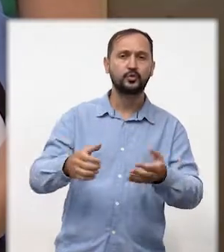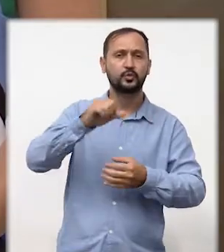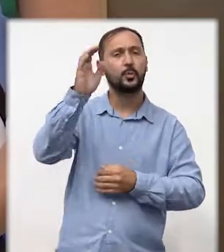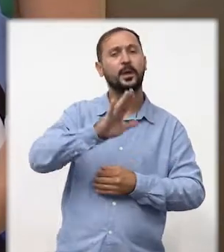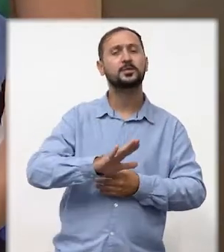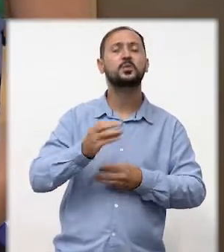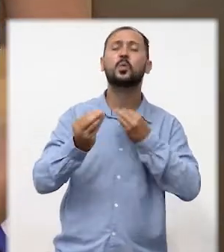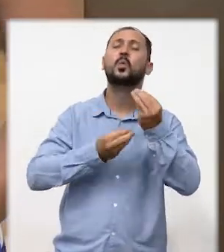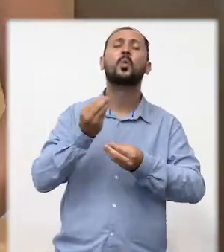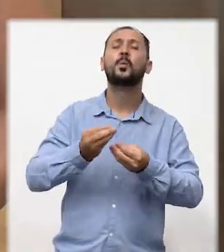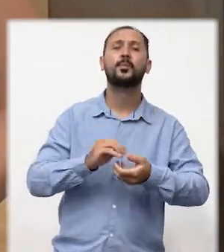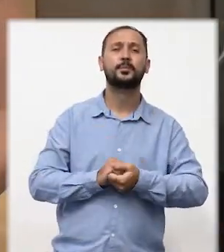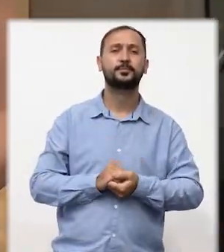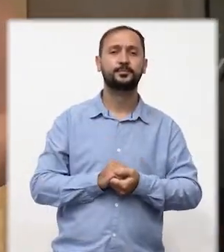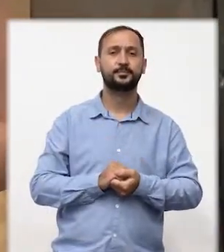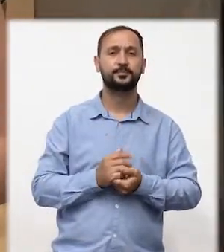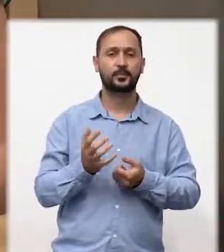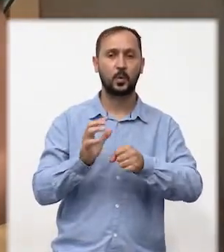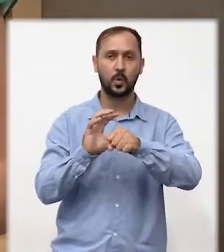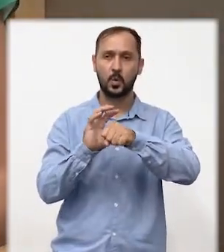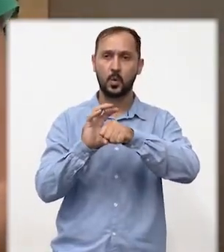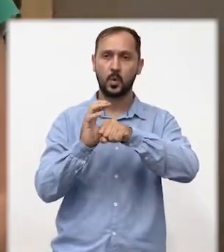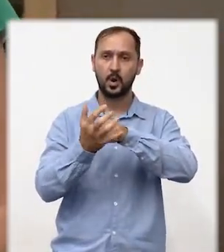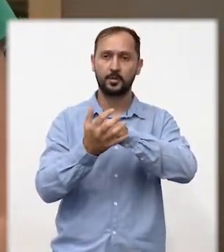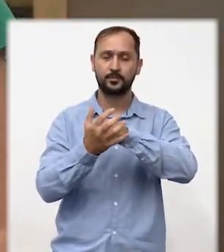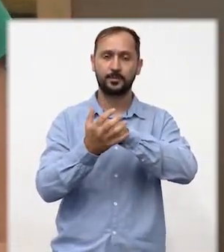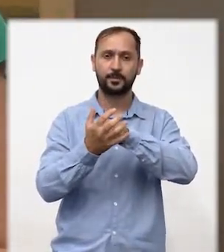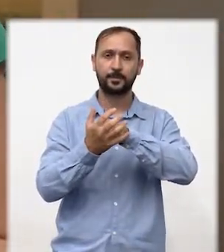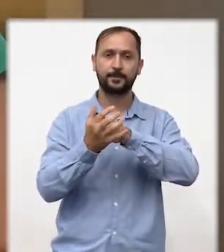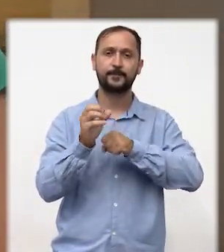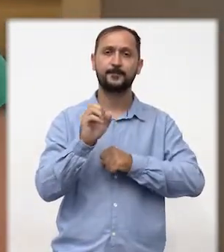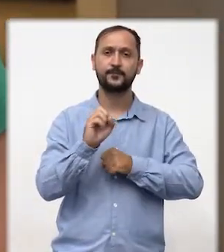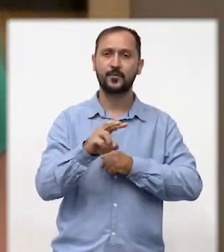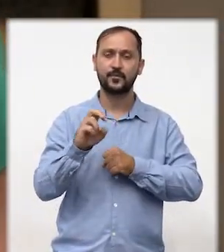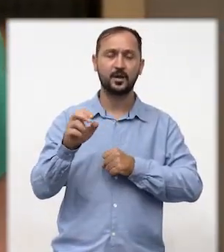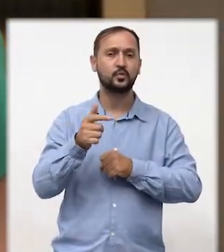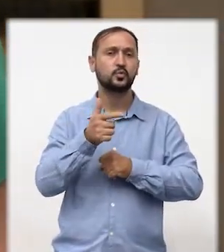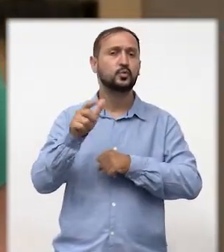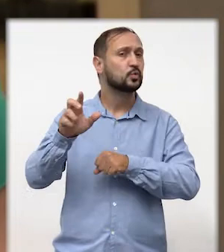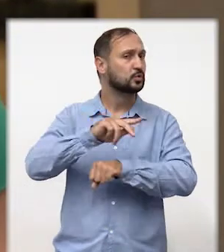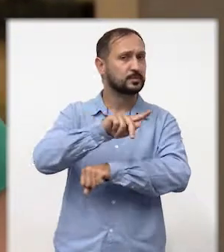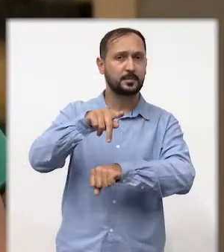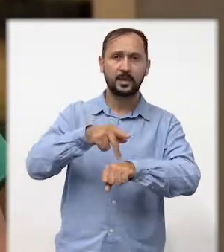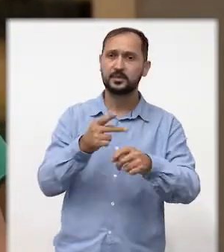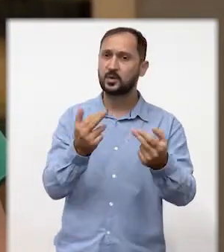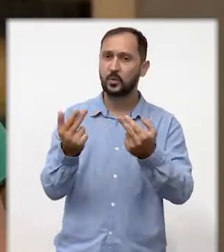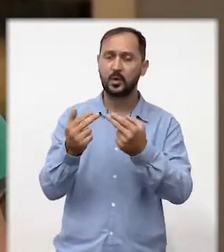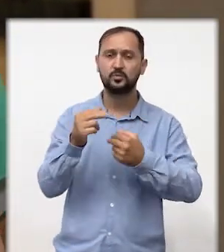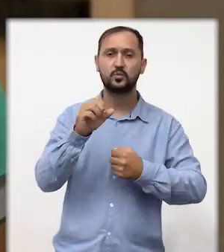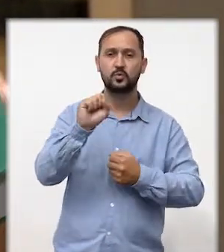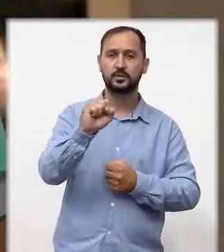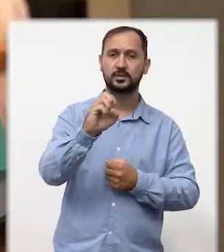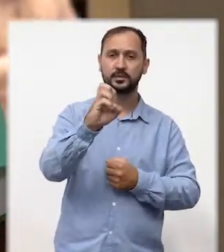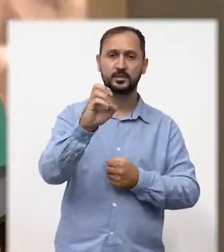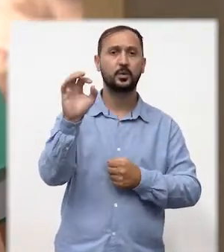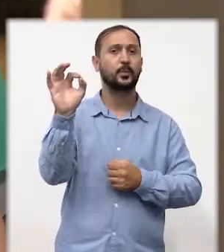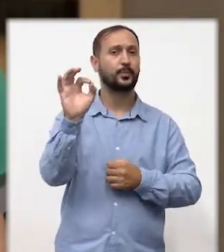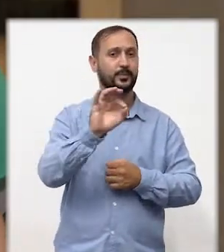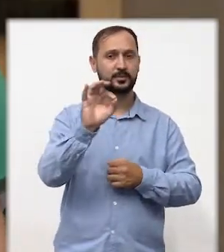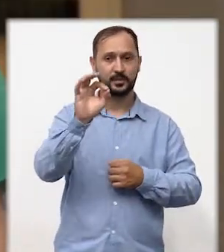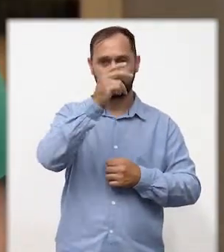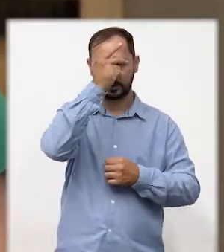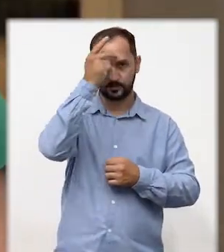Brasil? Então, o coronavírus está agindo da mesma forma que ele tem agido nos outros países. 85%